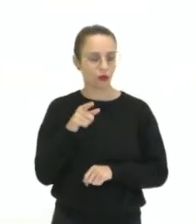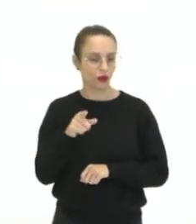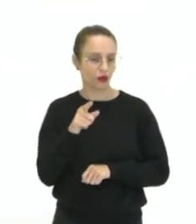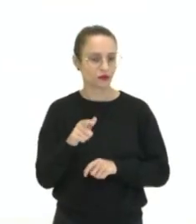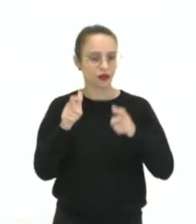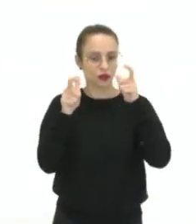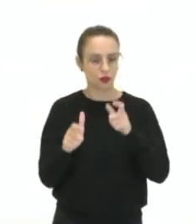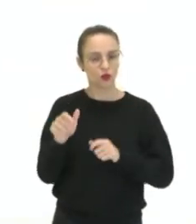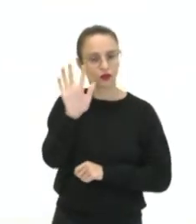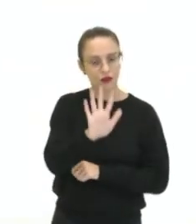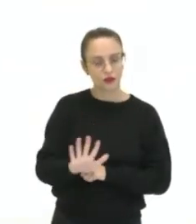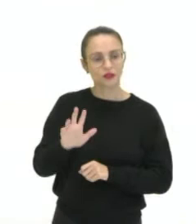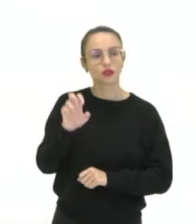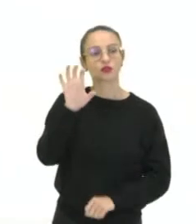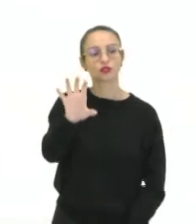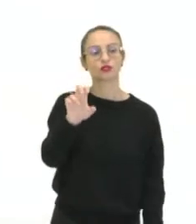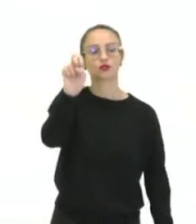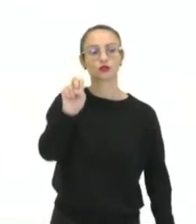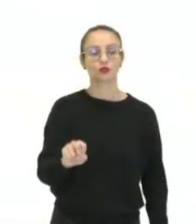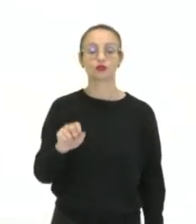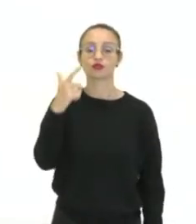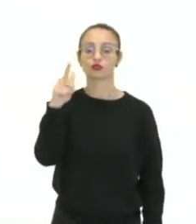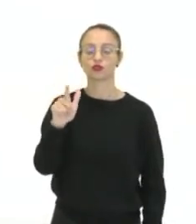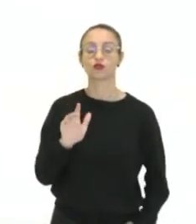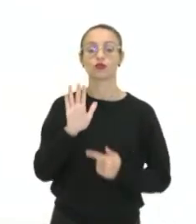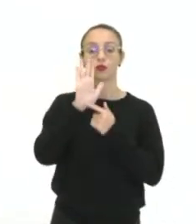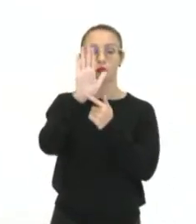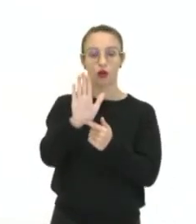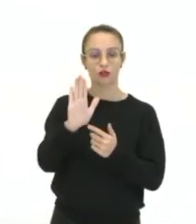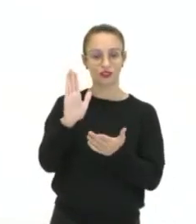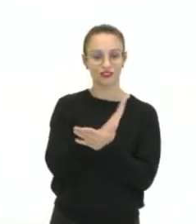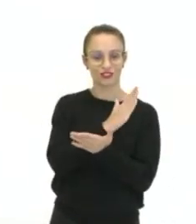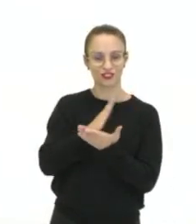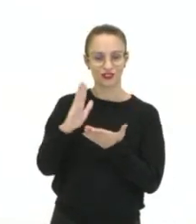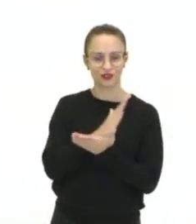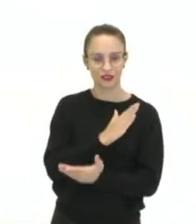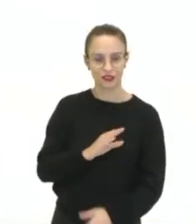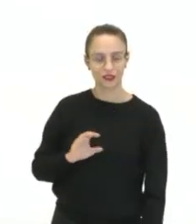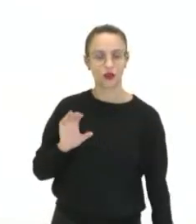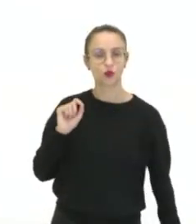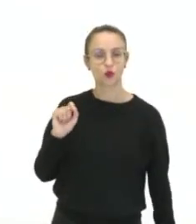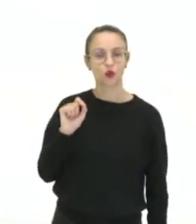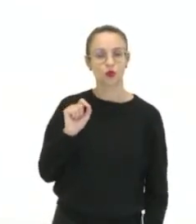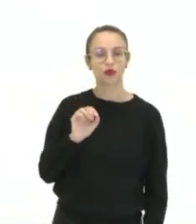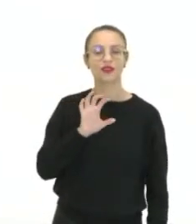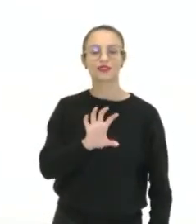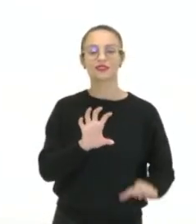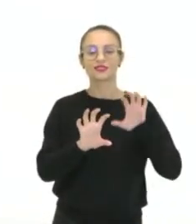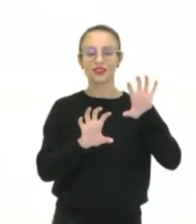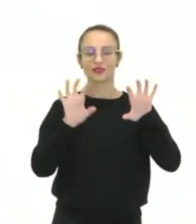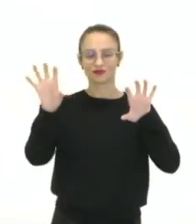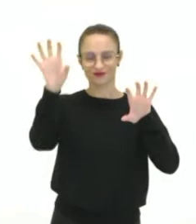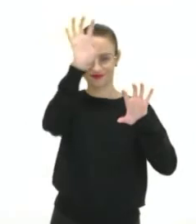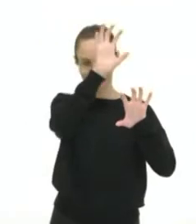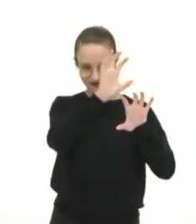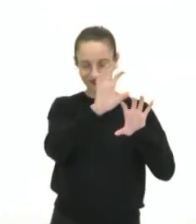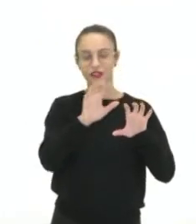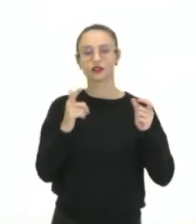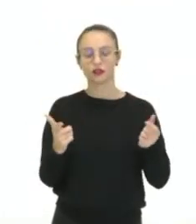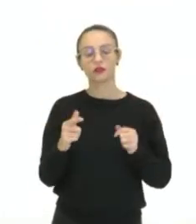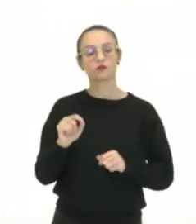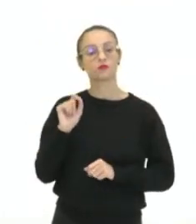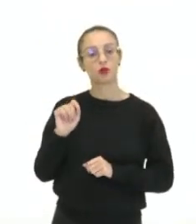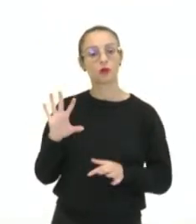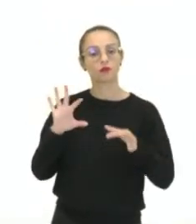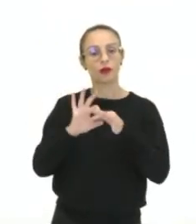da região sul. Mais uma vez a gente destaca aqui naquela divisão das 5 macro-regiões brasileiras estabelecida pelo